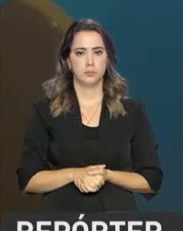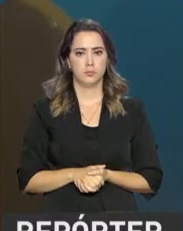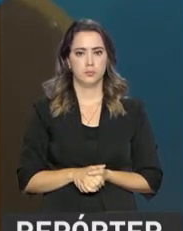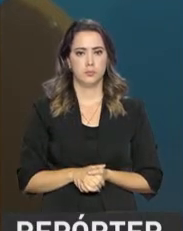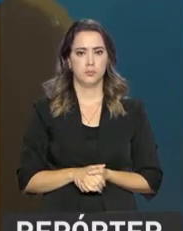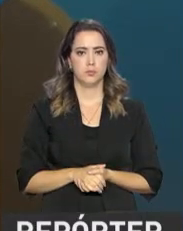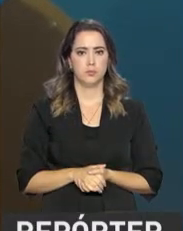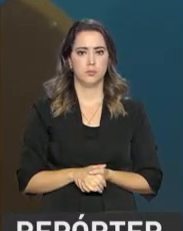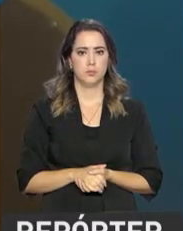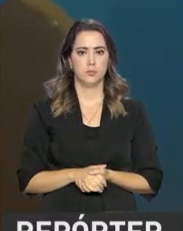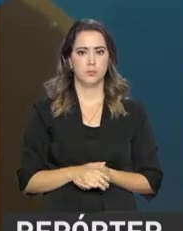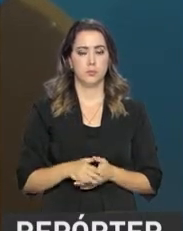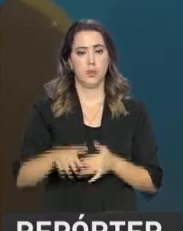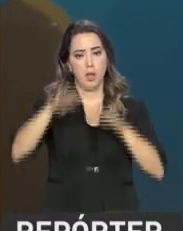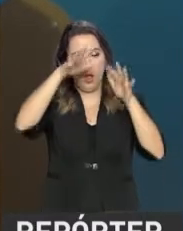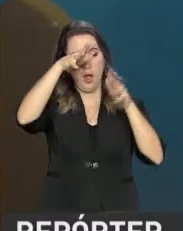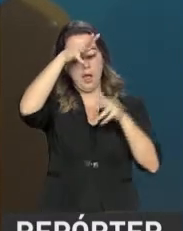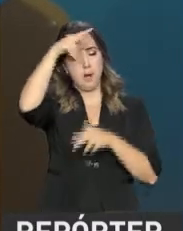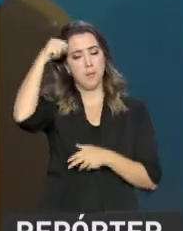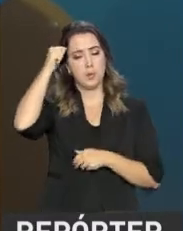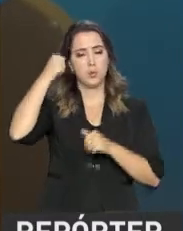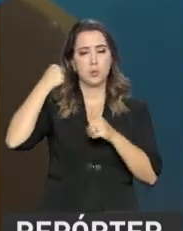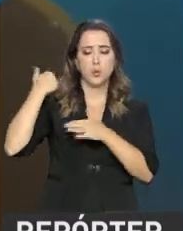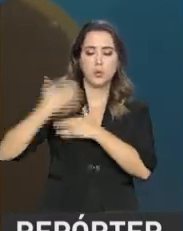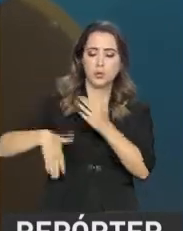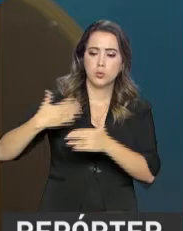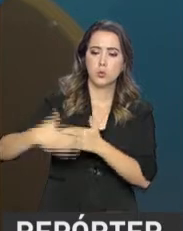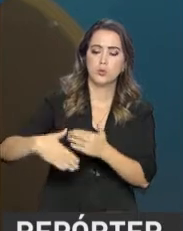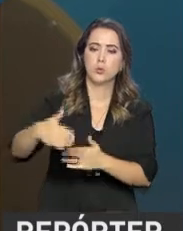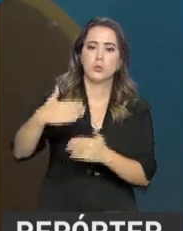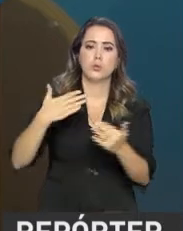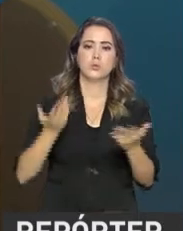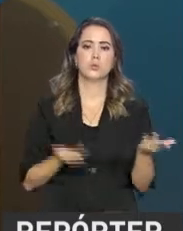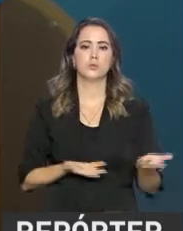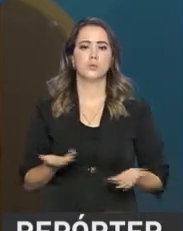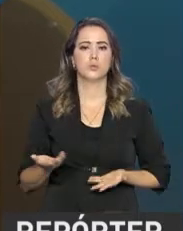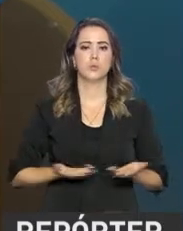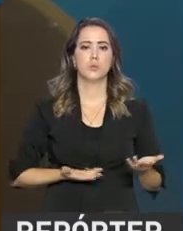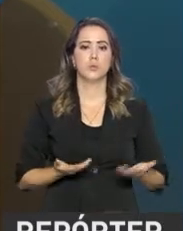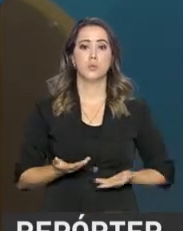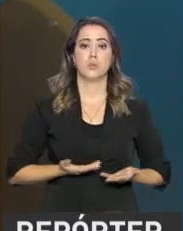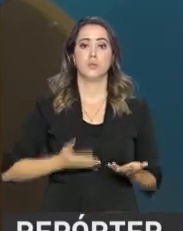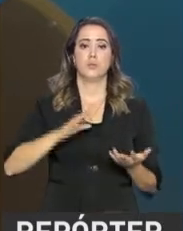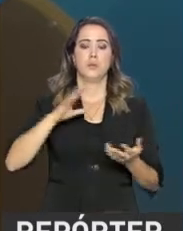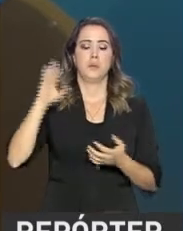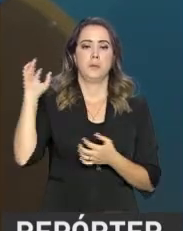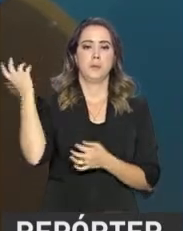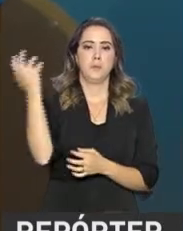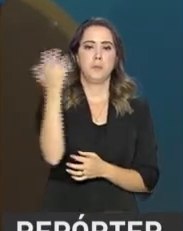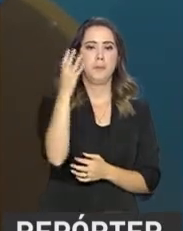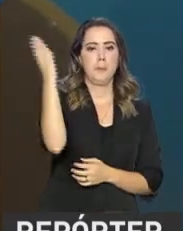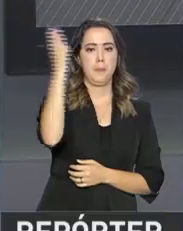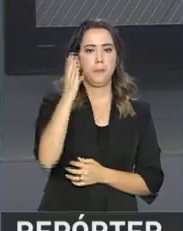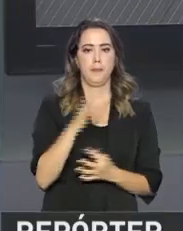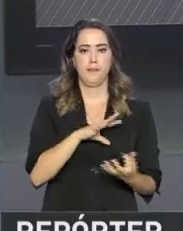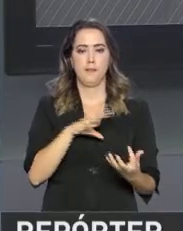alvissareira, a Amazônia vai continuar prestando seus serviços ambientais ao Brasil e ao